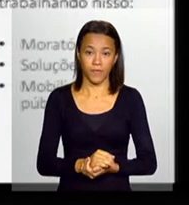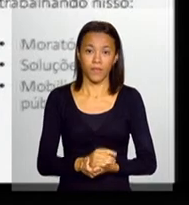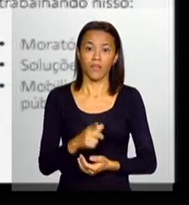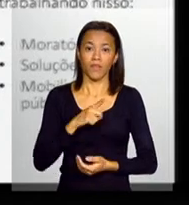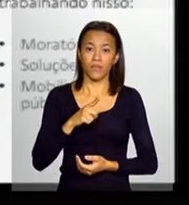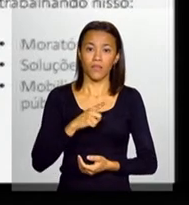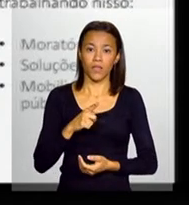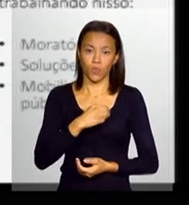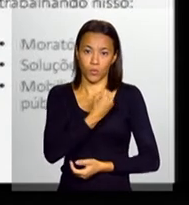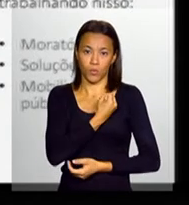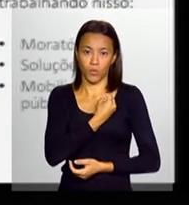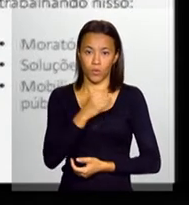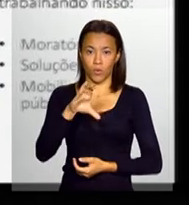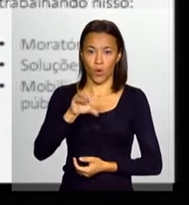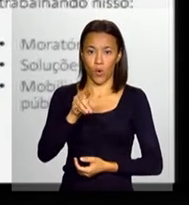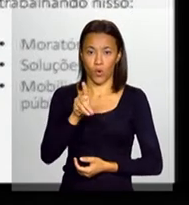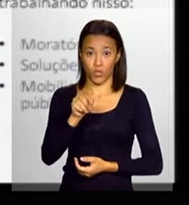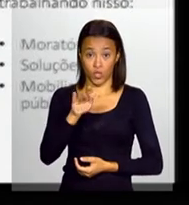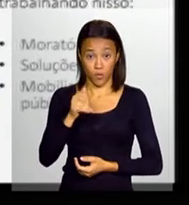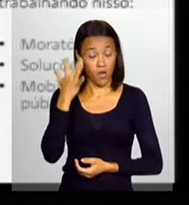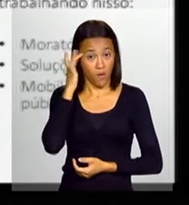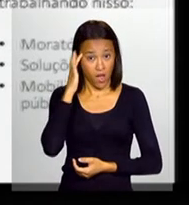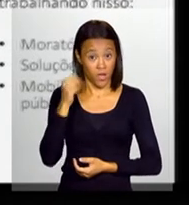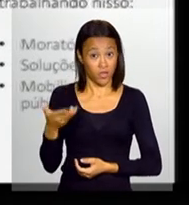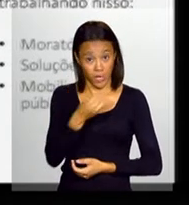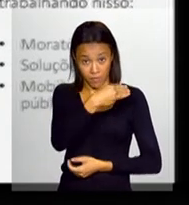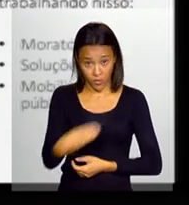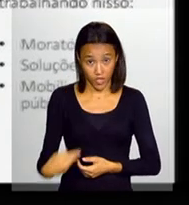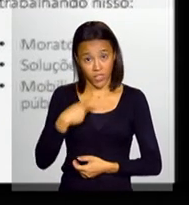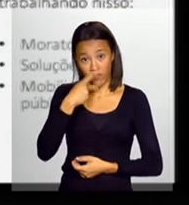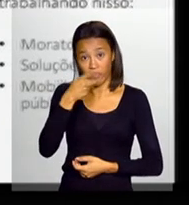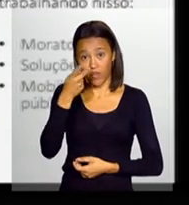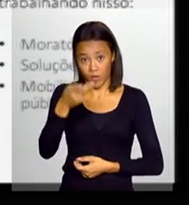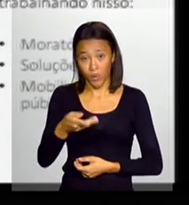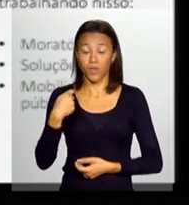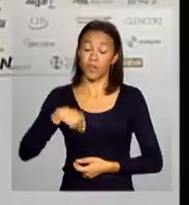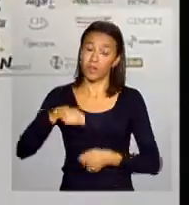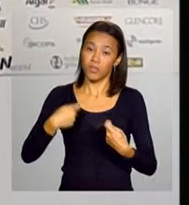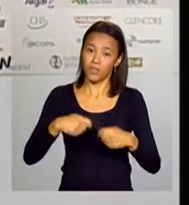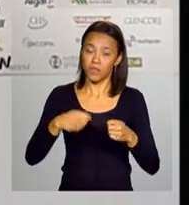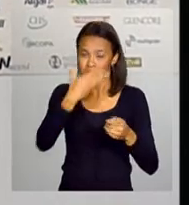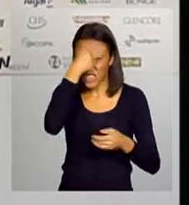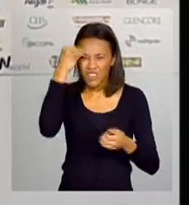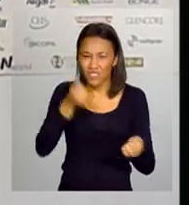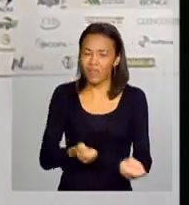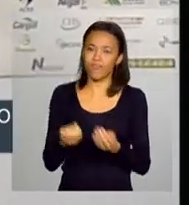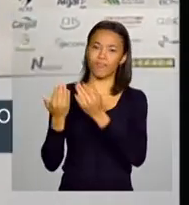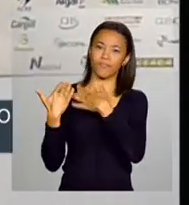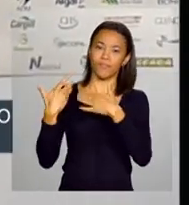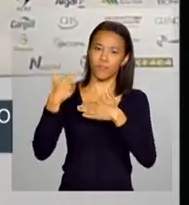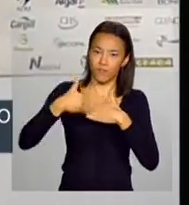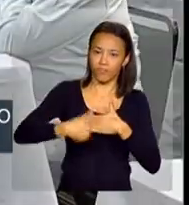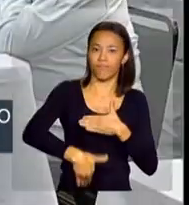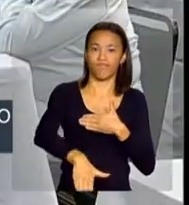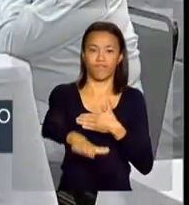questão do código. Acho que a ministra recentemente deu um declaramento que é preciso virar a página, né? E a gente acha